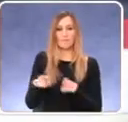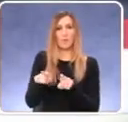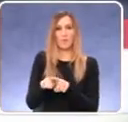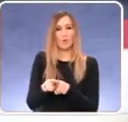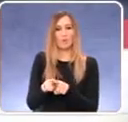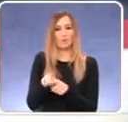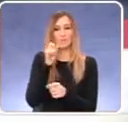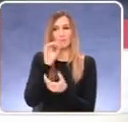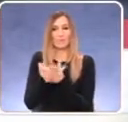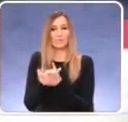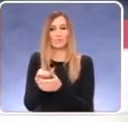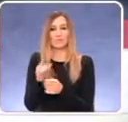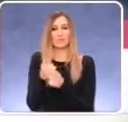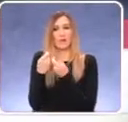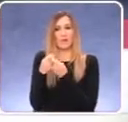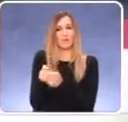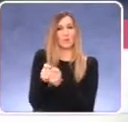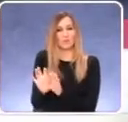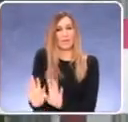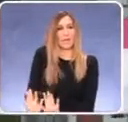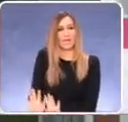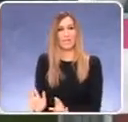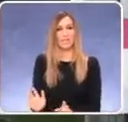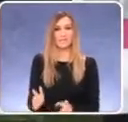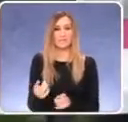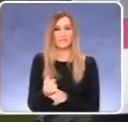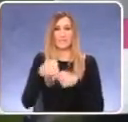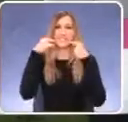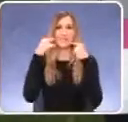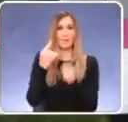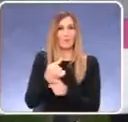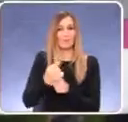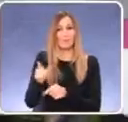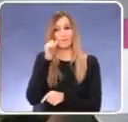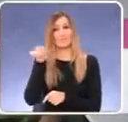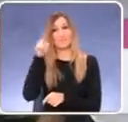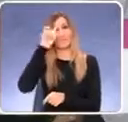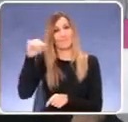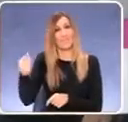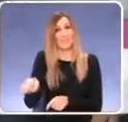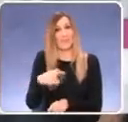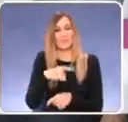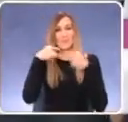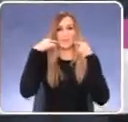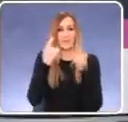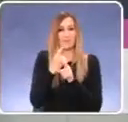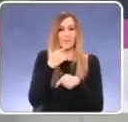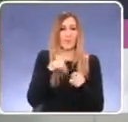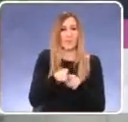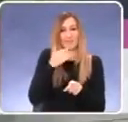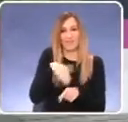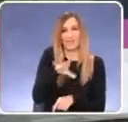marido. Tenho escondido qualquer coisa porque o sorriso não é o mesmo e ele sabe que o sorriso não é o mesmo que quando tinha 16 anos.